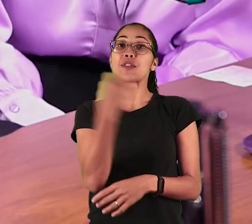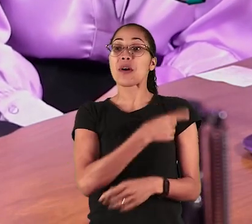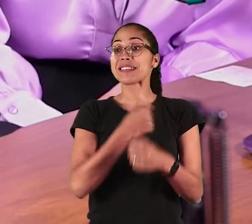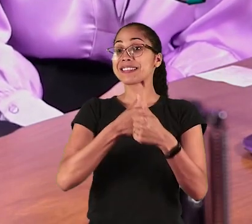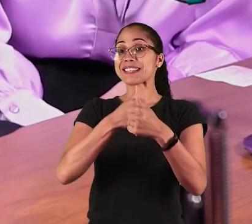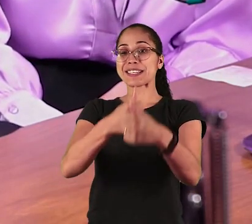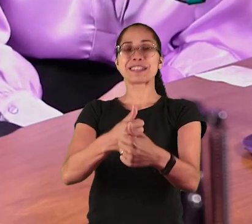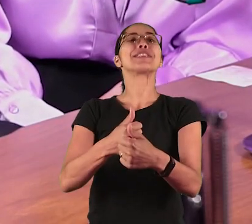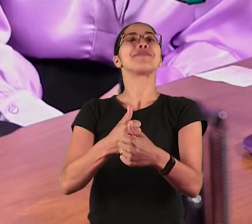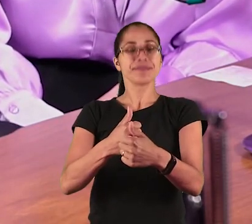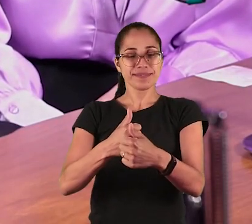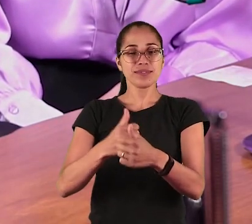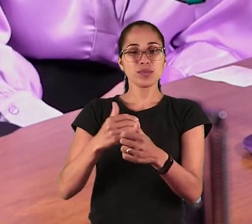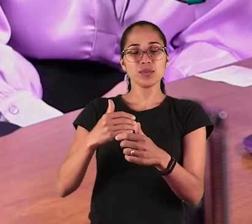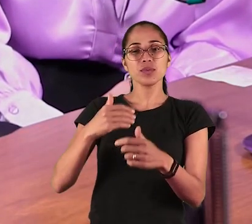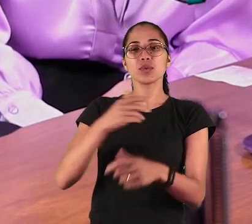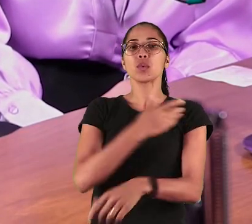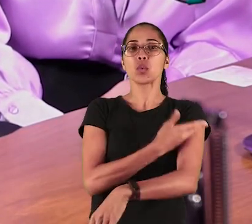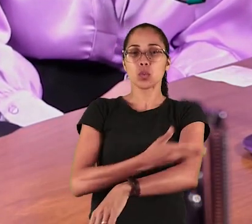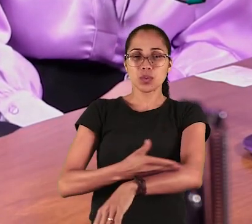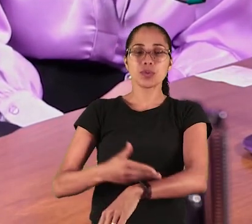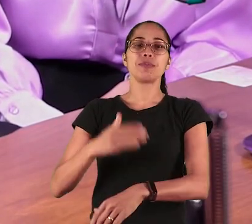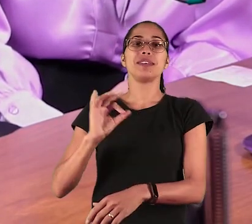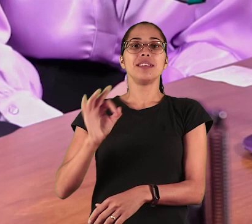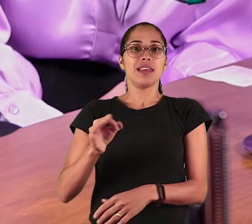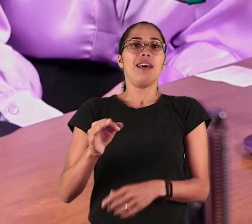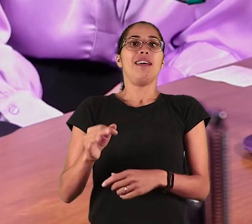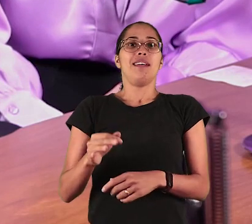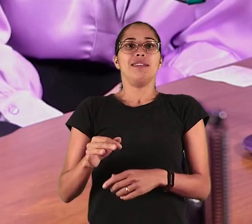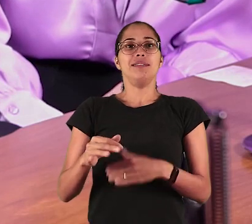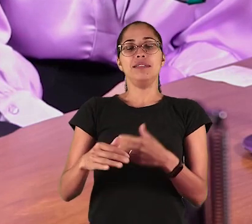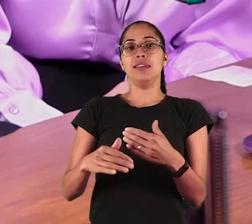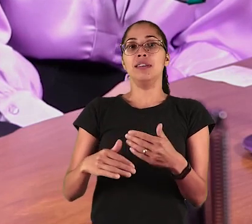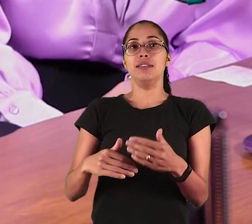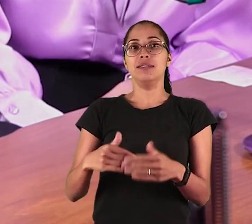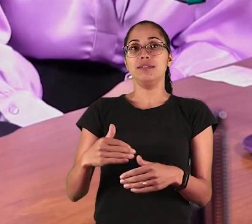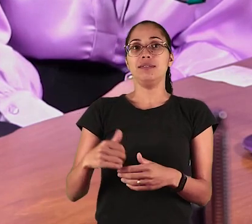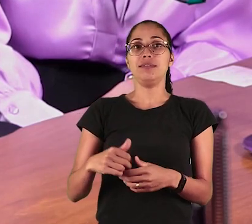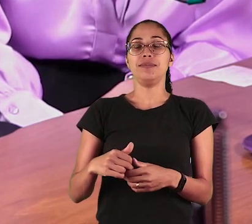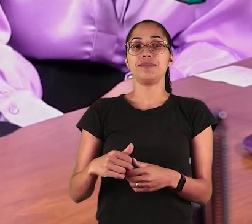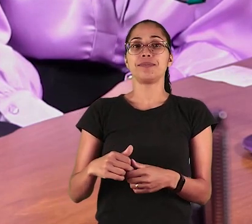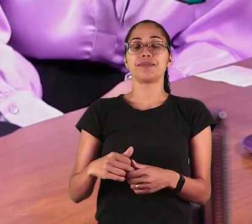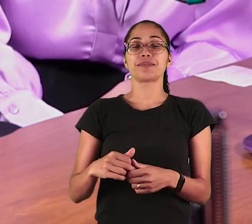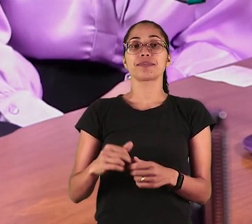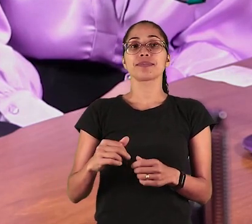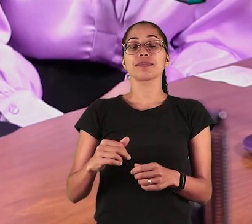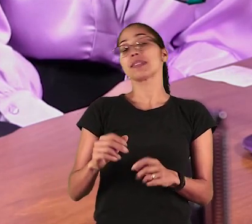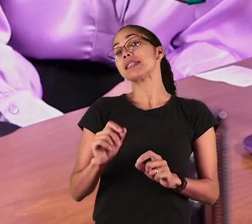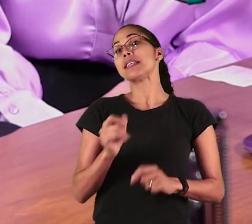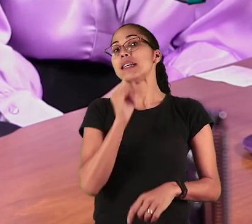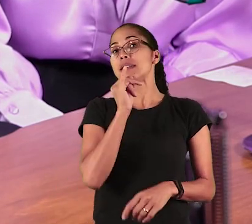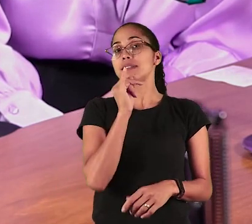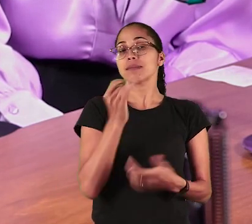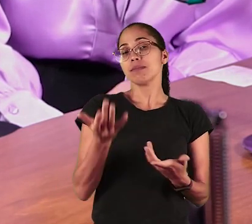também já tá seguindo essa essa tendência no momento das nossas decisões Mesmo trabalhando com